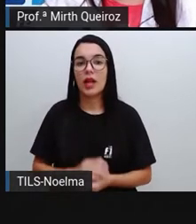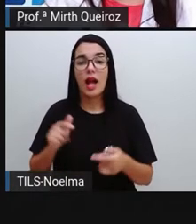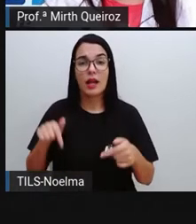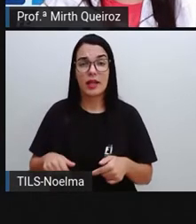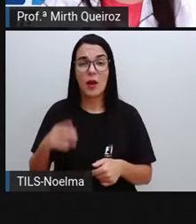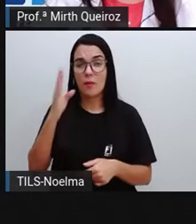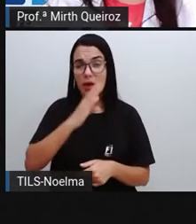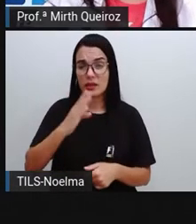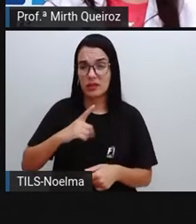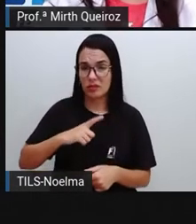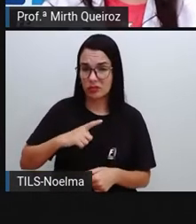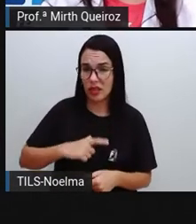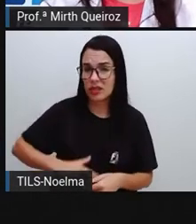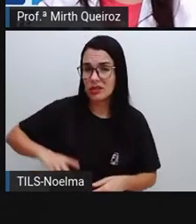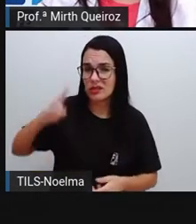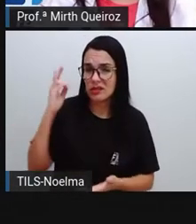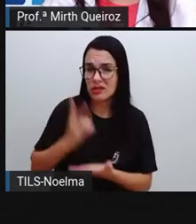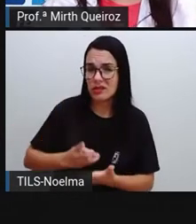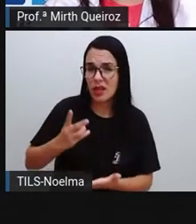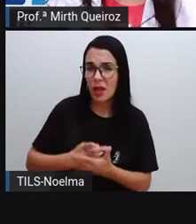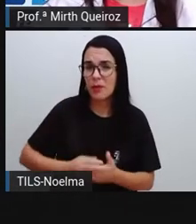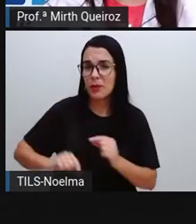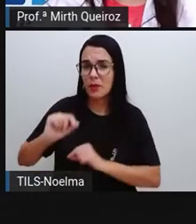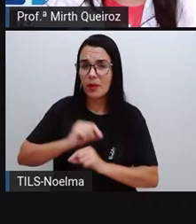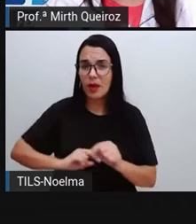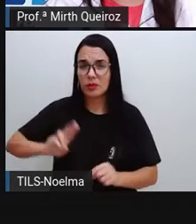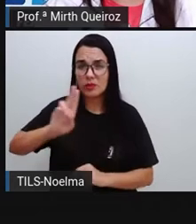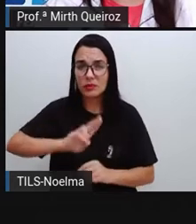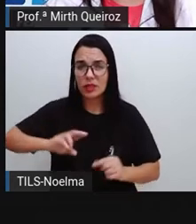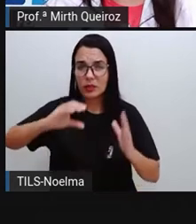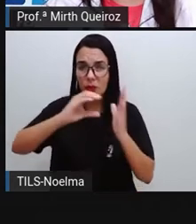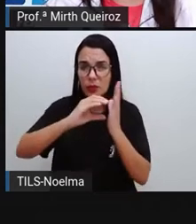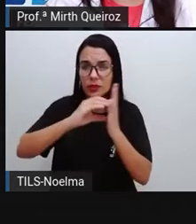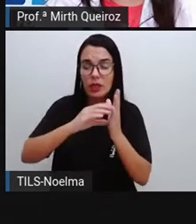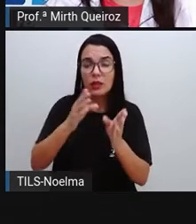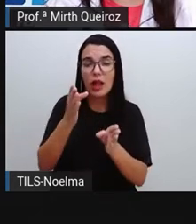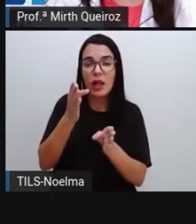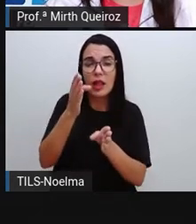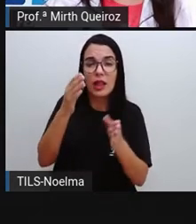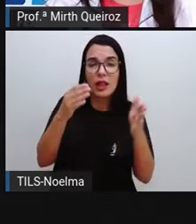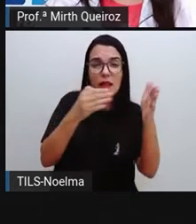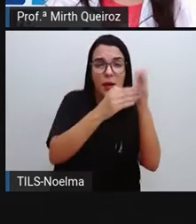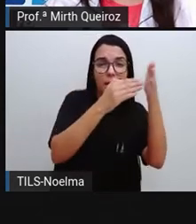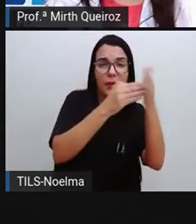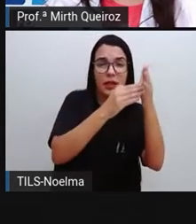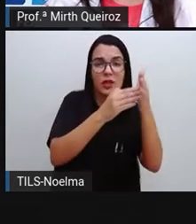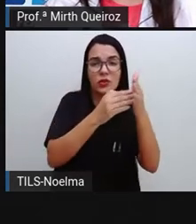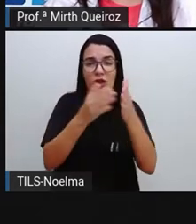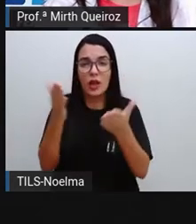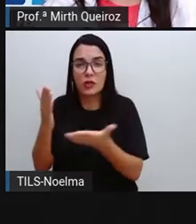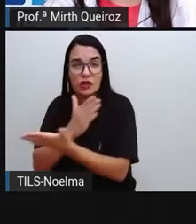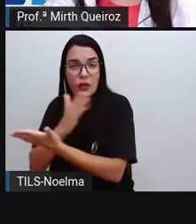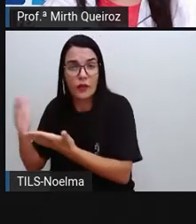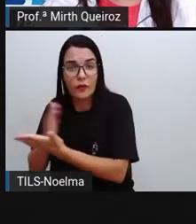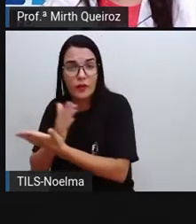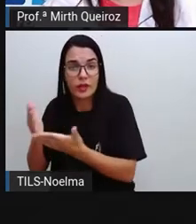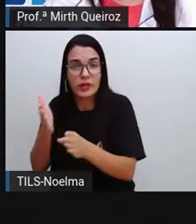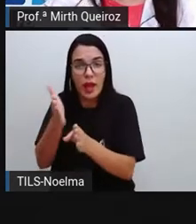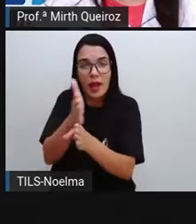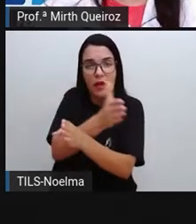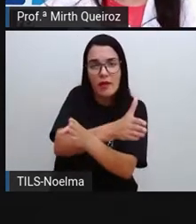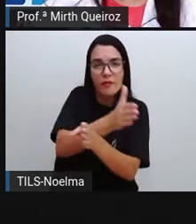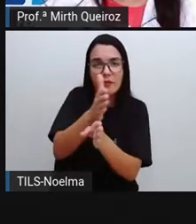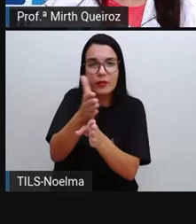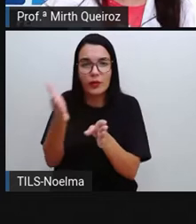No Brasil, usualmente, né, são utilizados conceitos limite, divisa, fronteira, de acordo com o tipo de território. A gente sabe